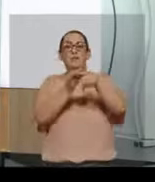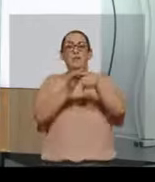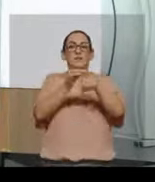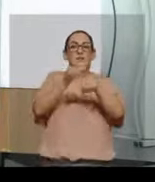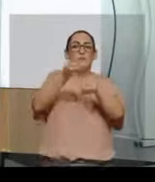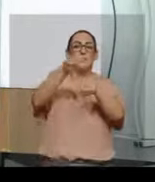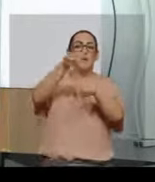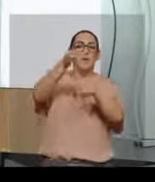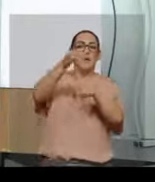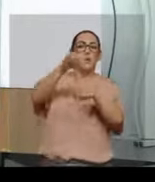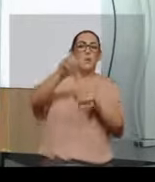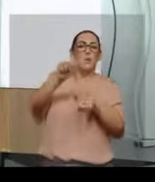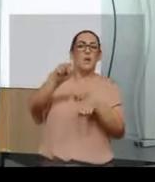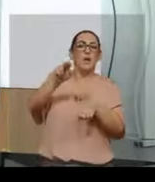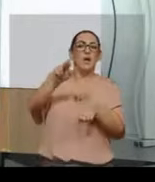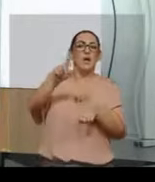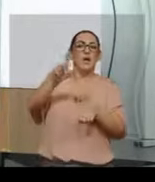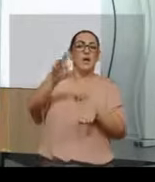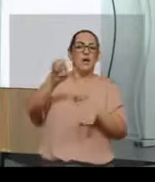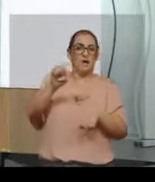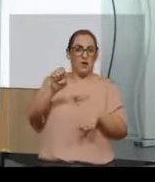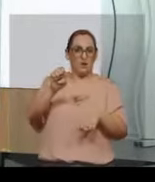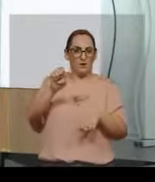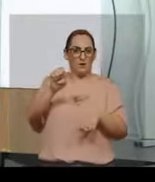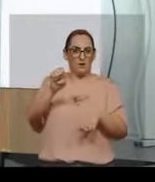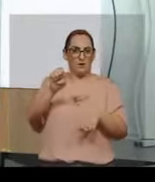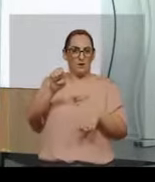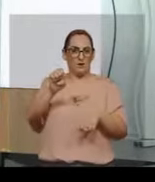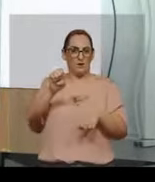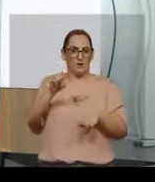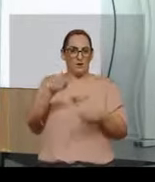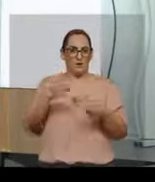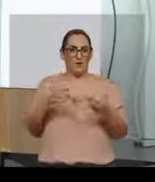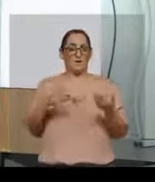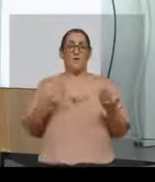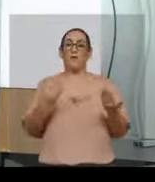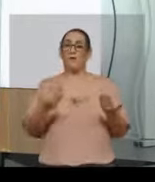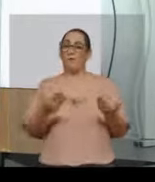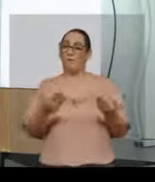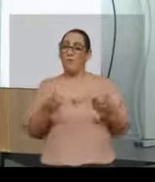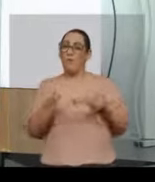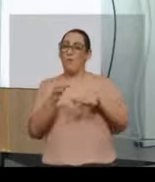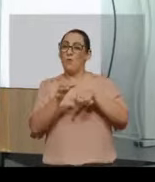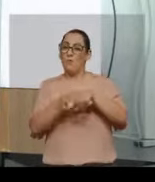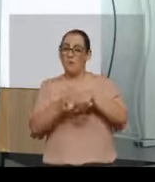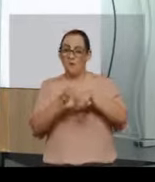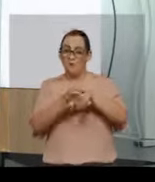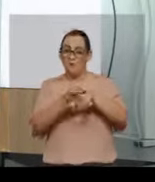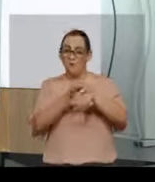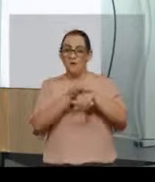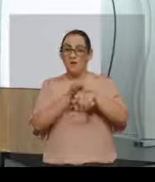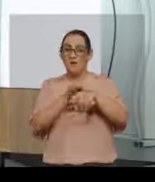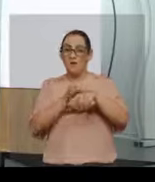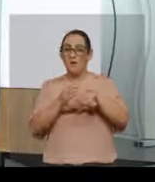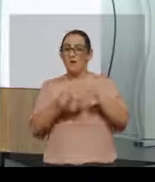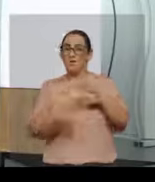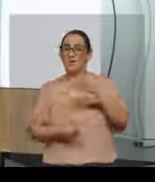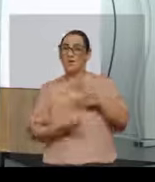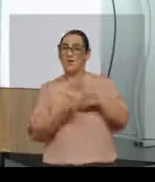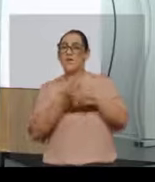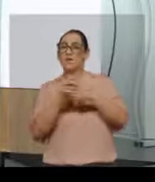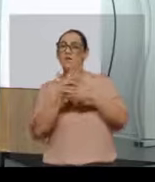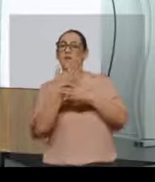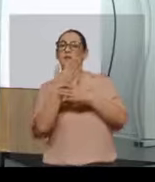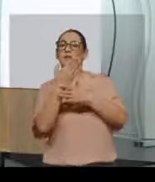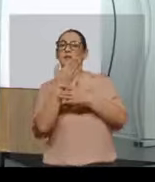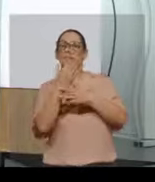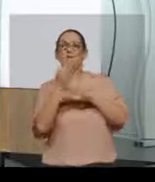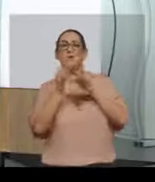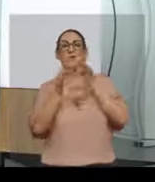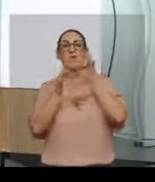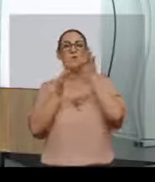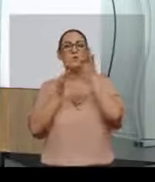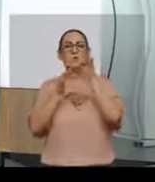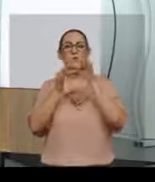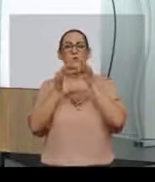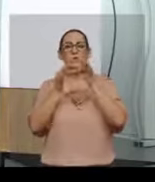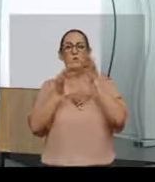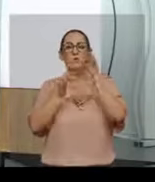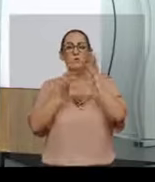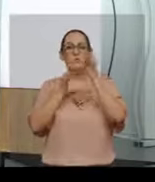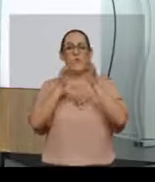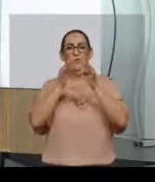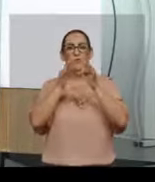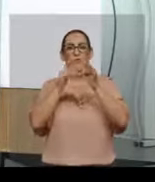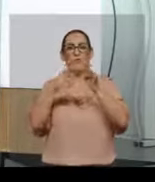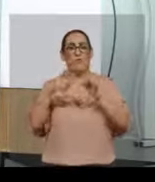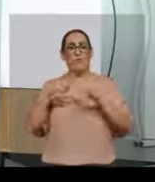células troncos, que as plantas também vão ter células totipotentes, né? Que vão possuir essa